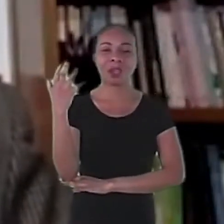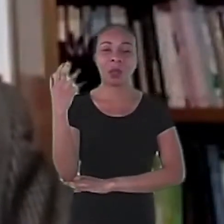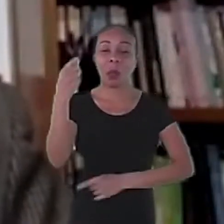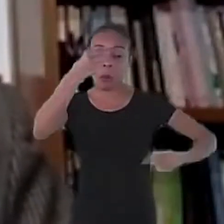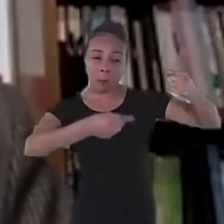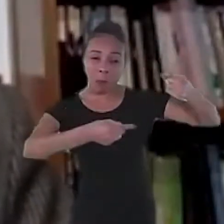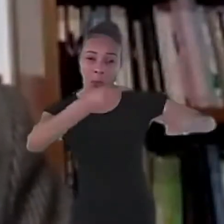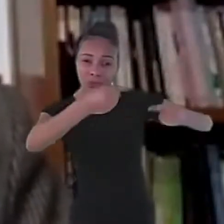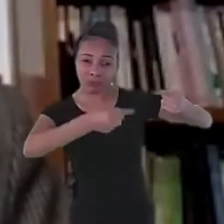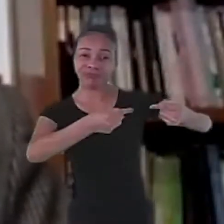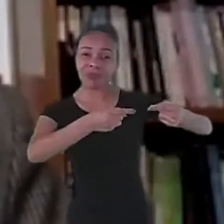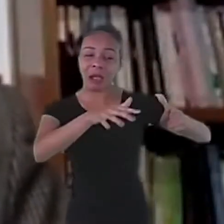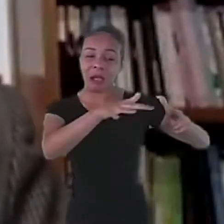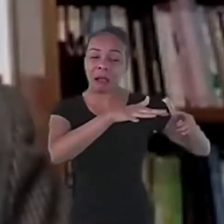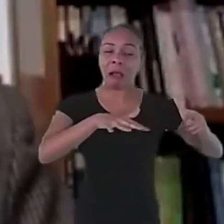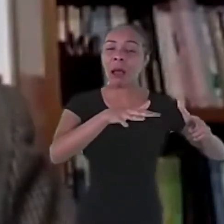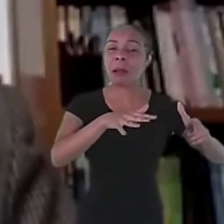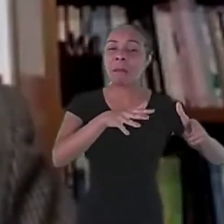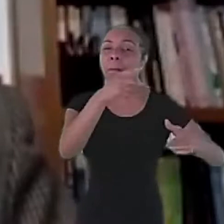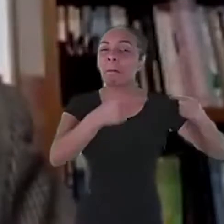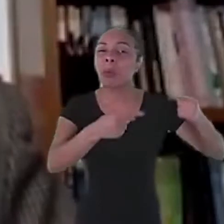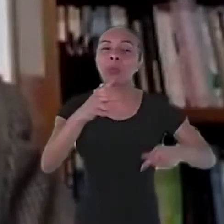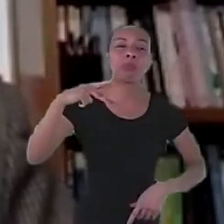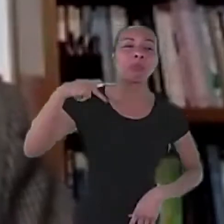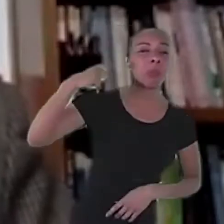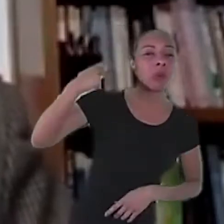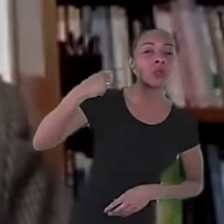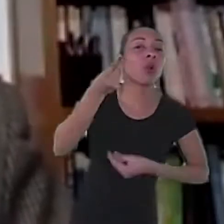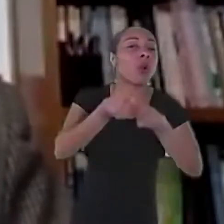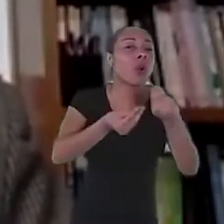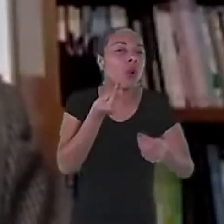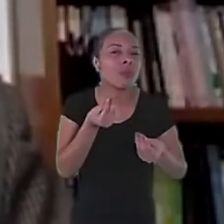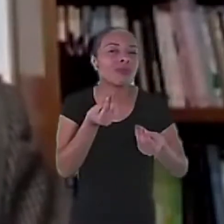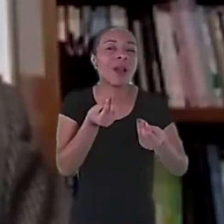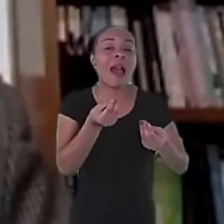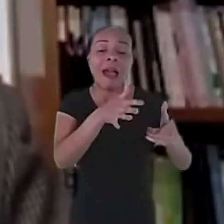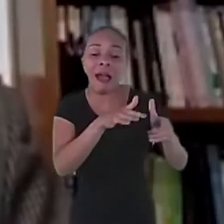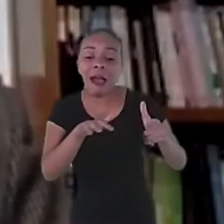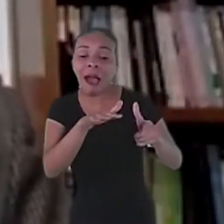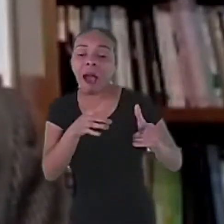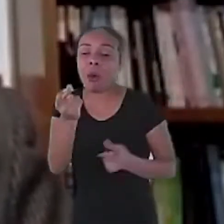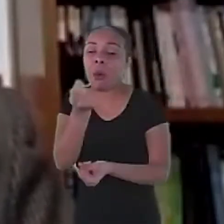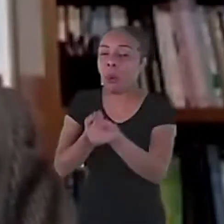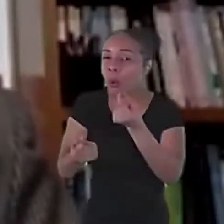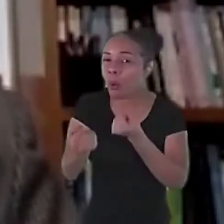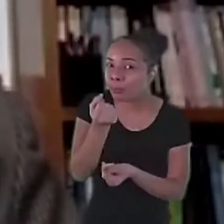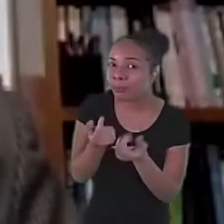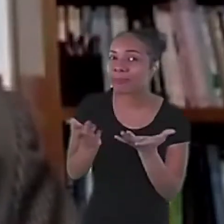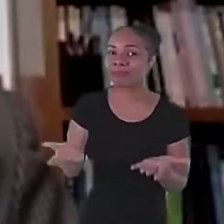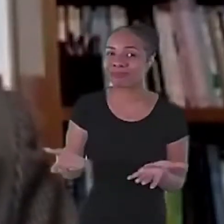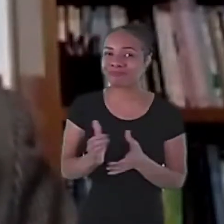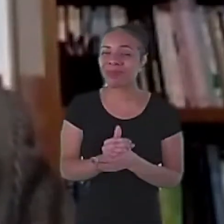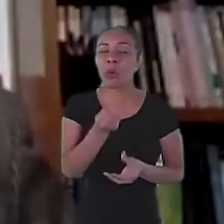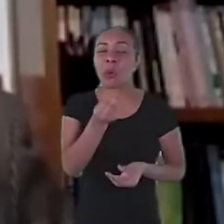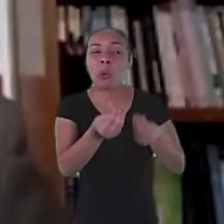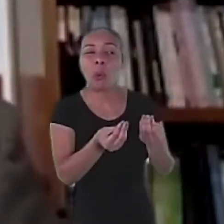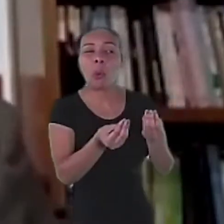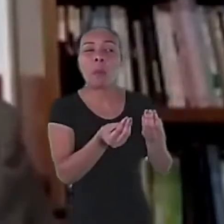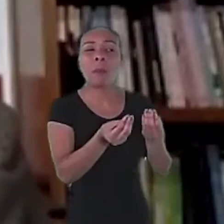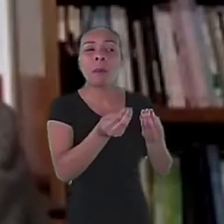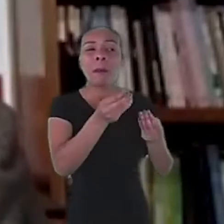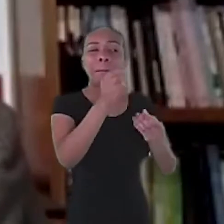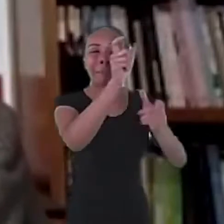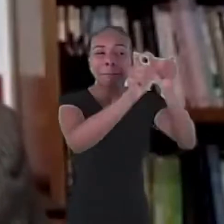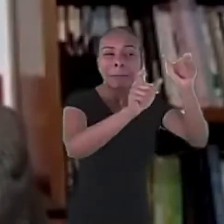político, o regime econômico, as condições de vida do trabalhador chinês